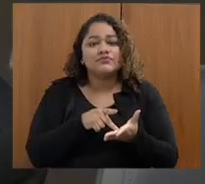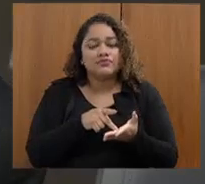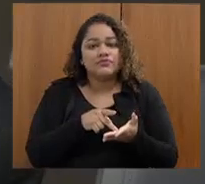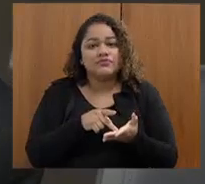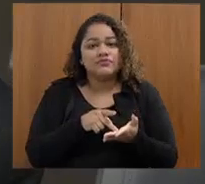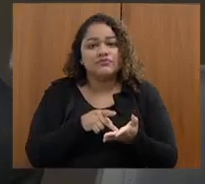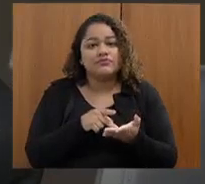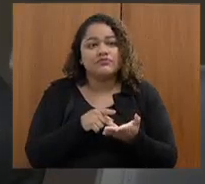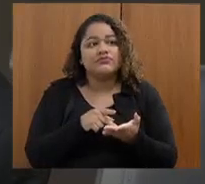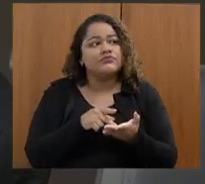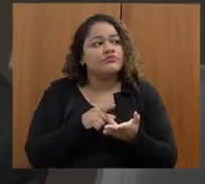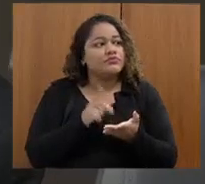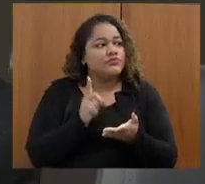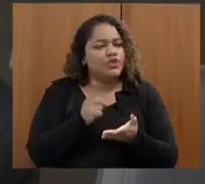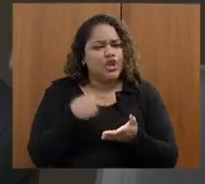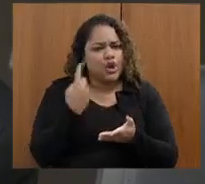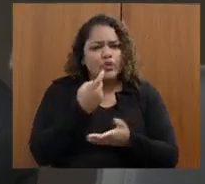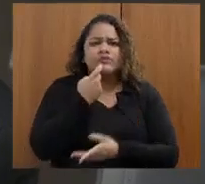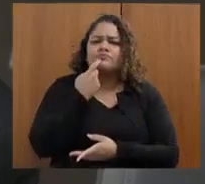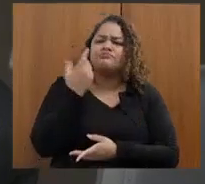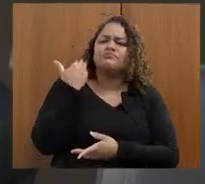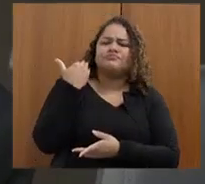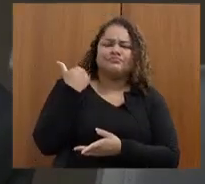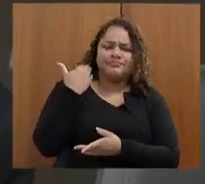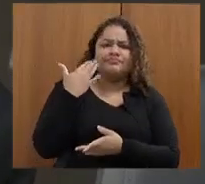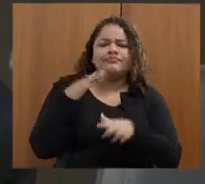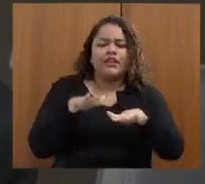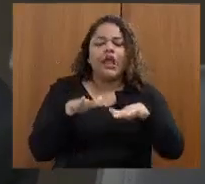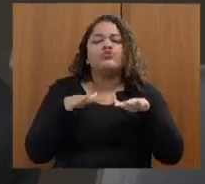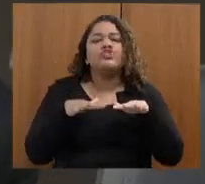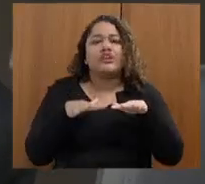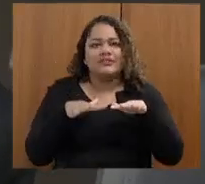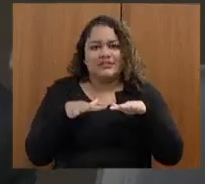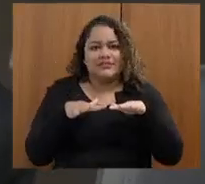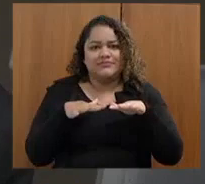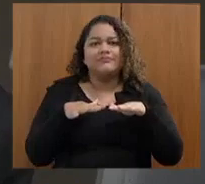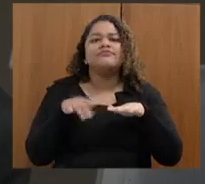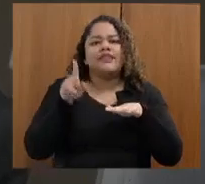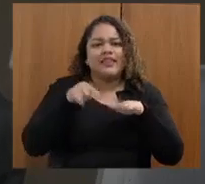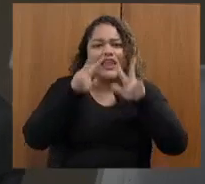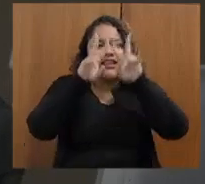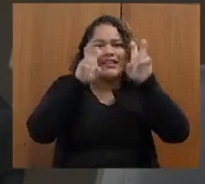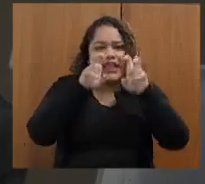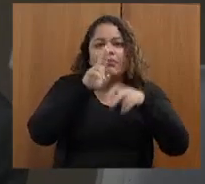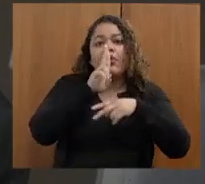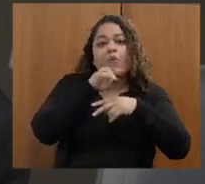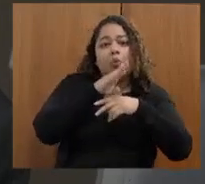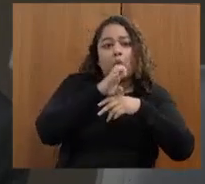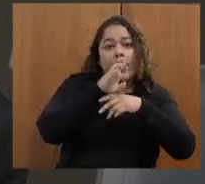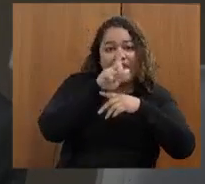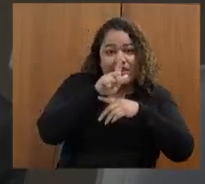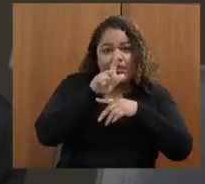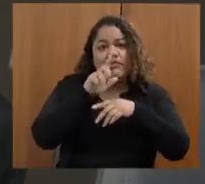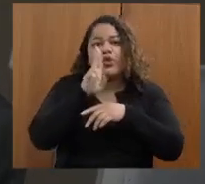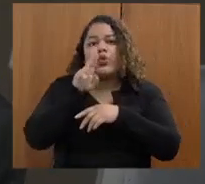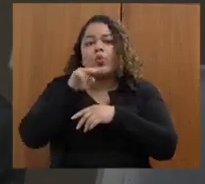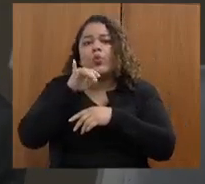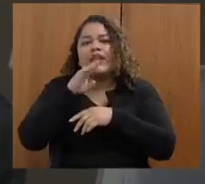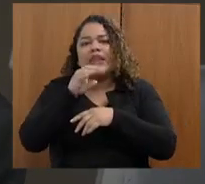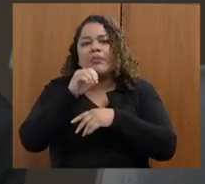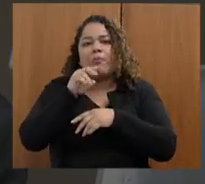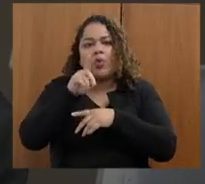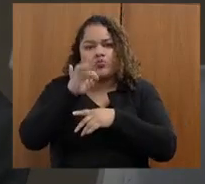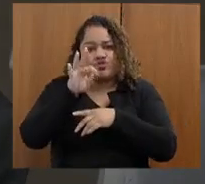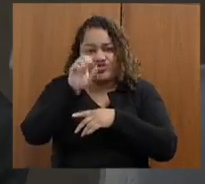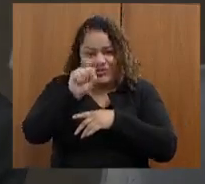nós fizemos uma audiência recentemente aqui secretário sobre a uemgs né o representante do governo que